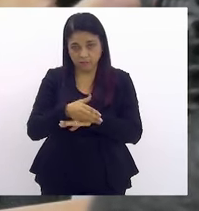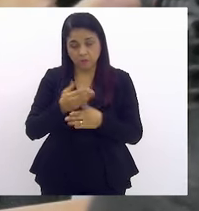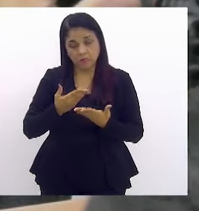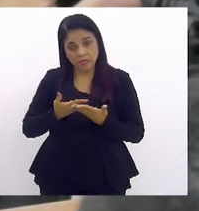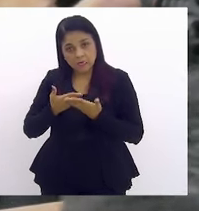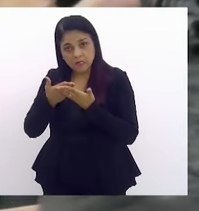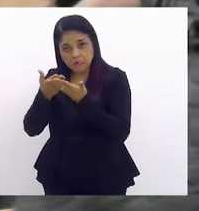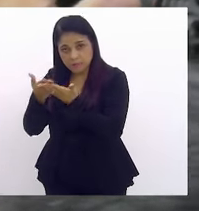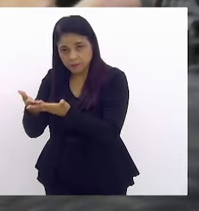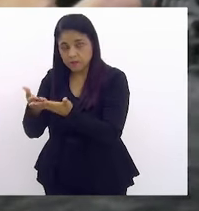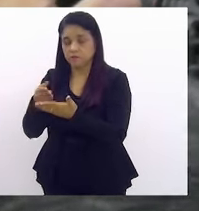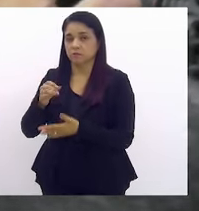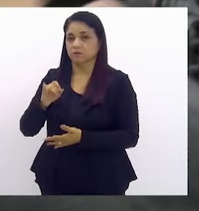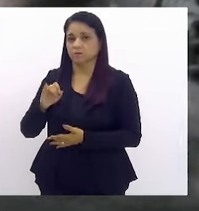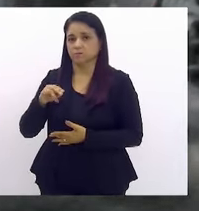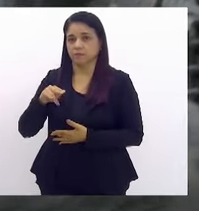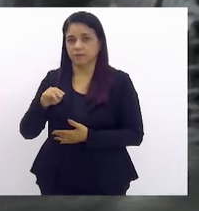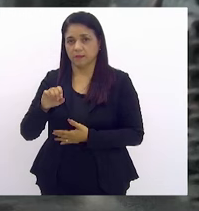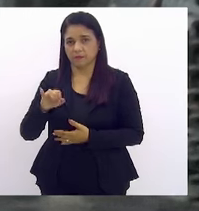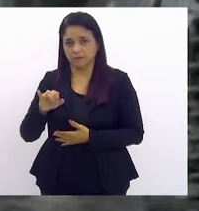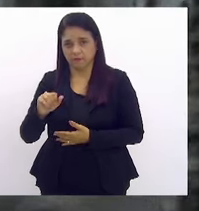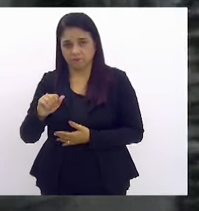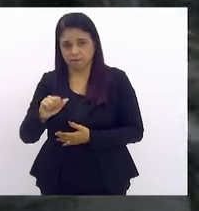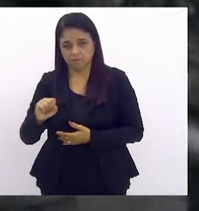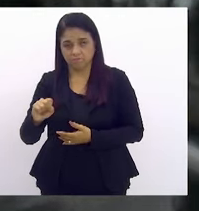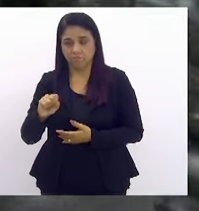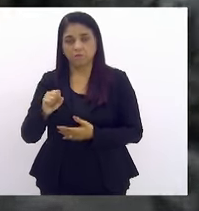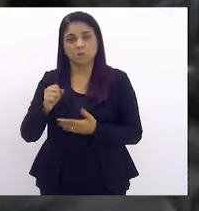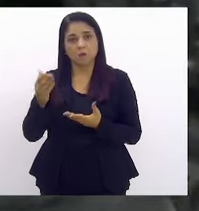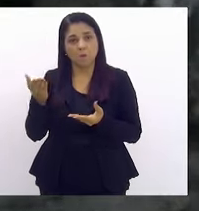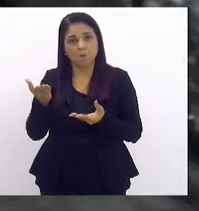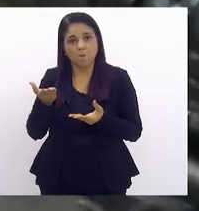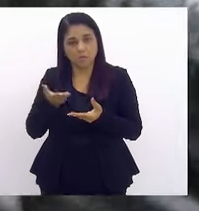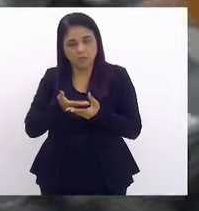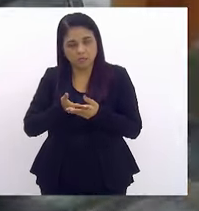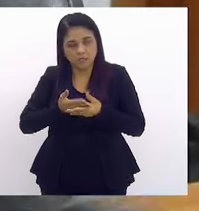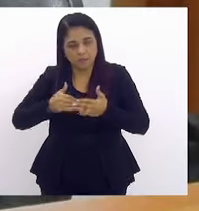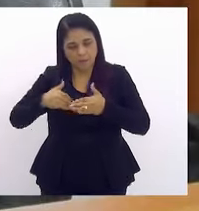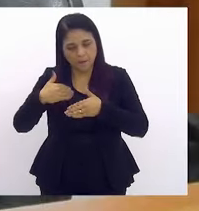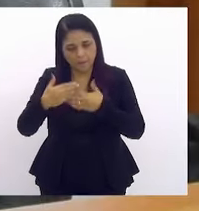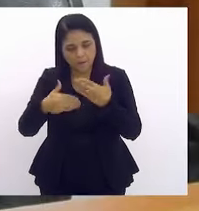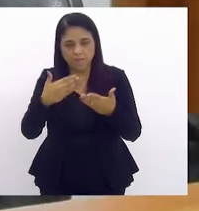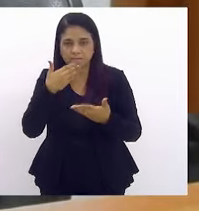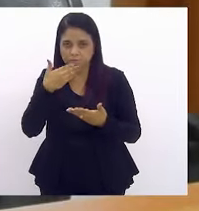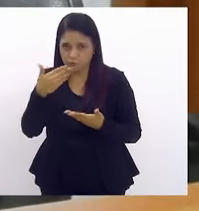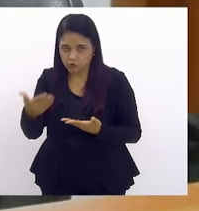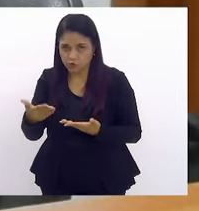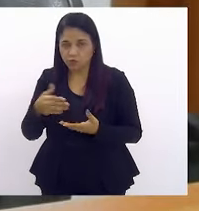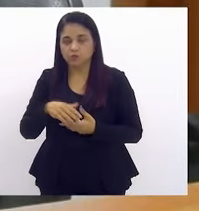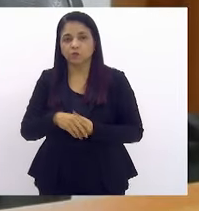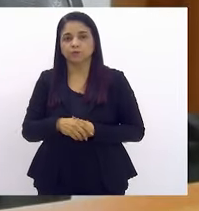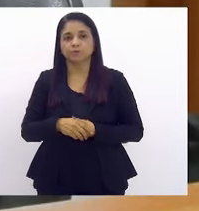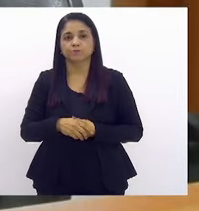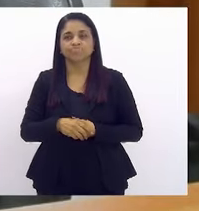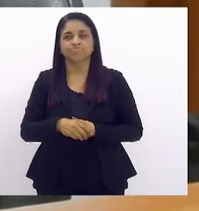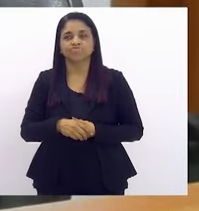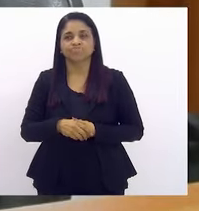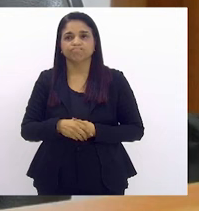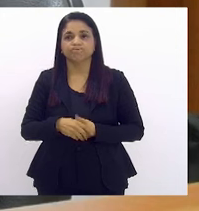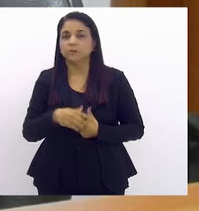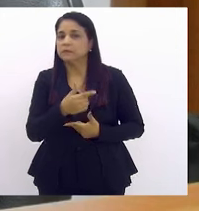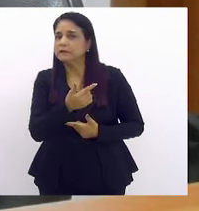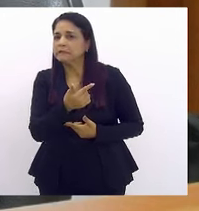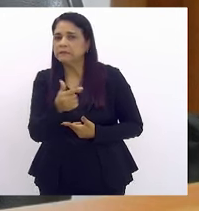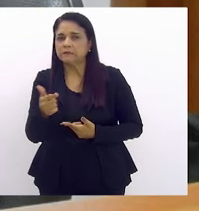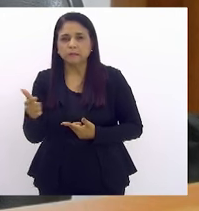encaminhamos ao INEA, através de processo, essa solicitação, mas que